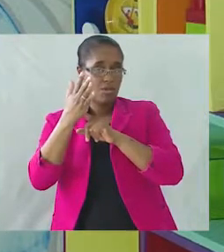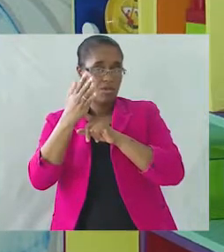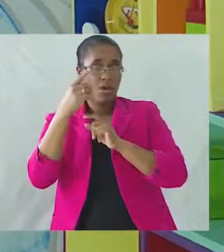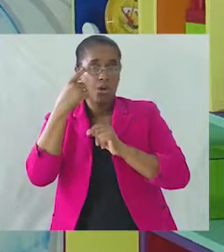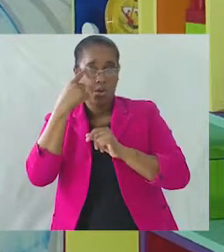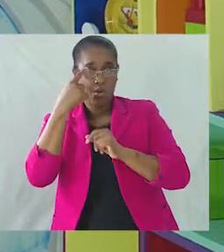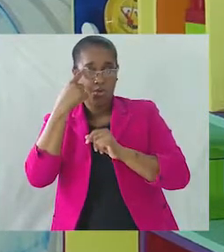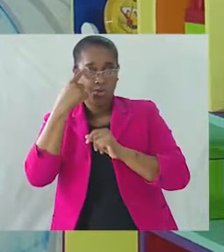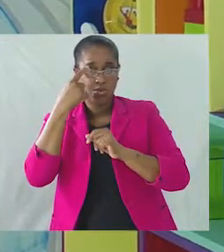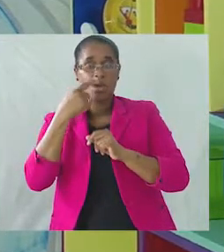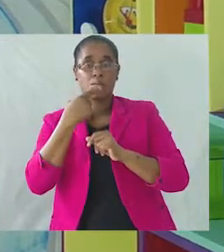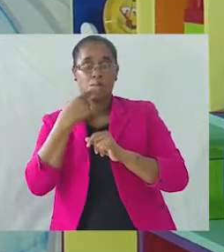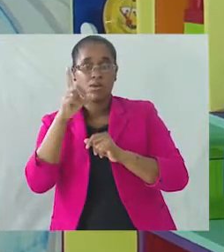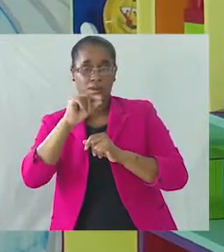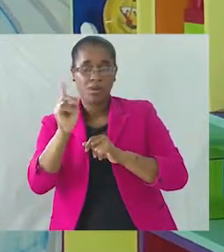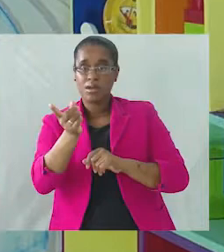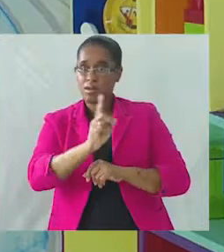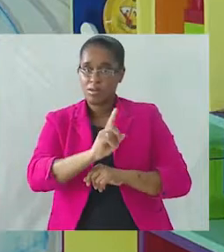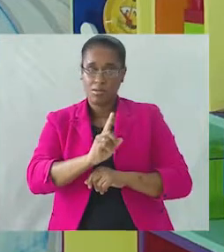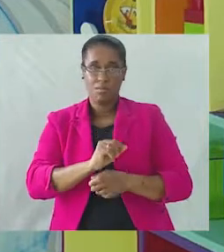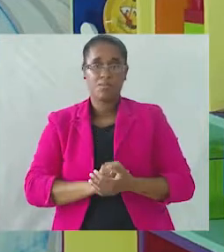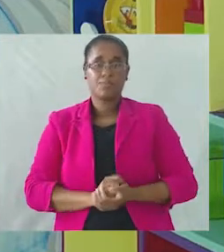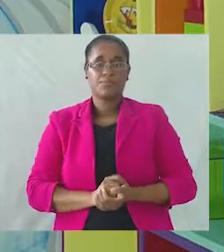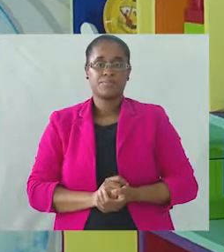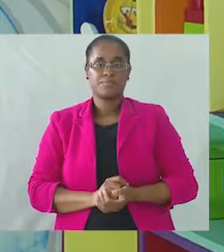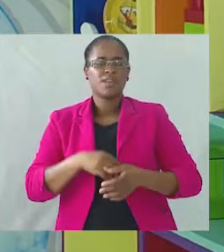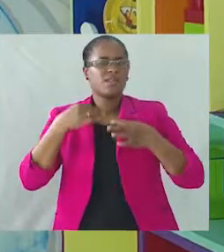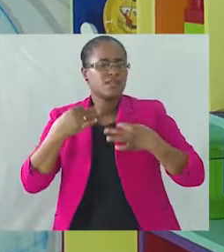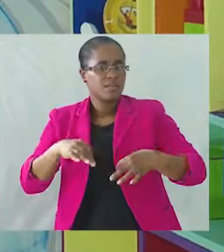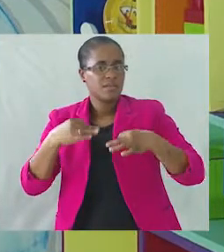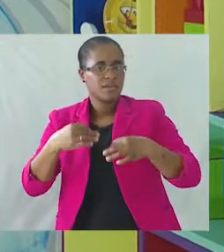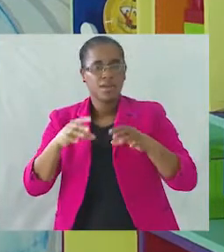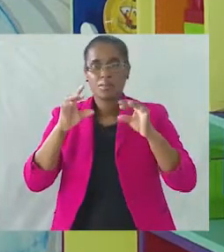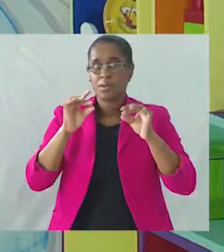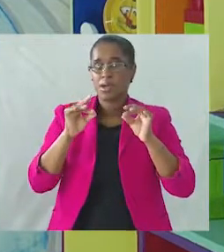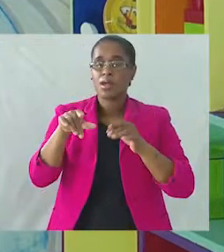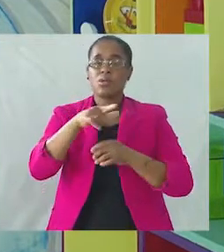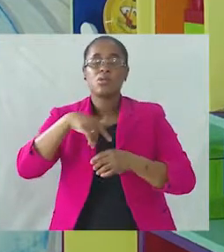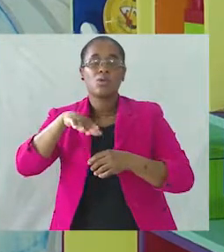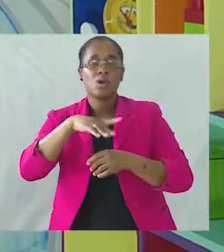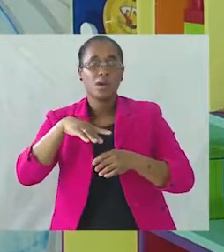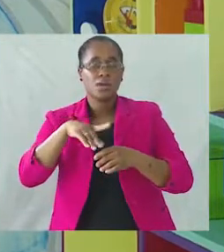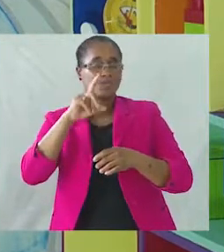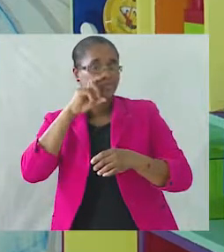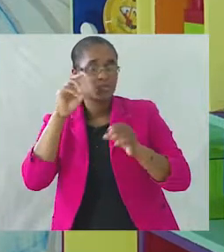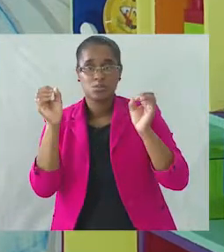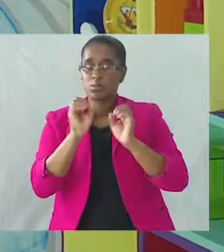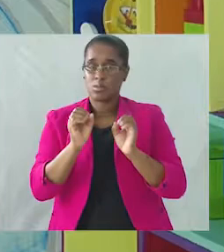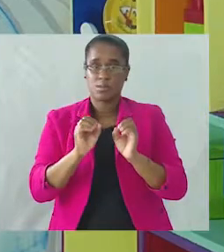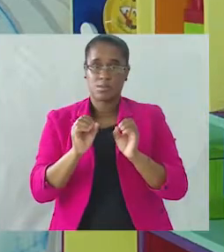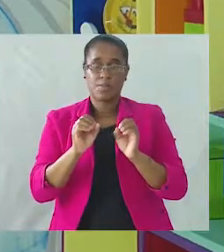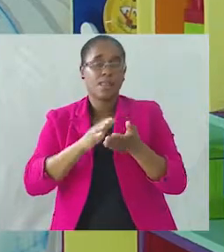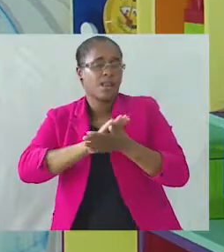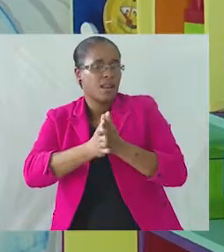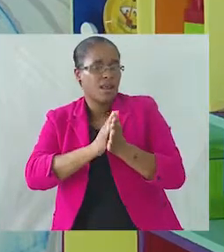aos olhos nem à boca, sempre que brincar nos lugares desprotegidos,